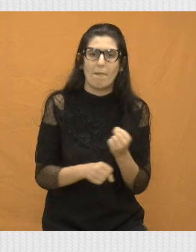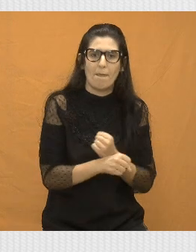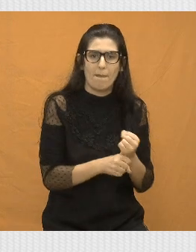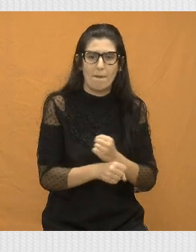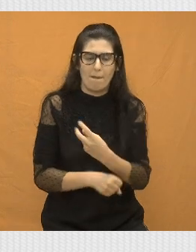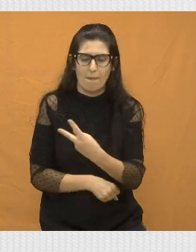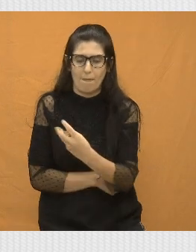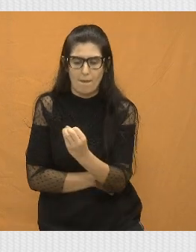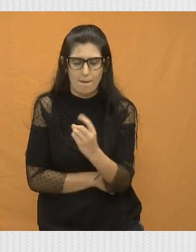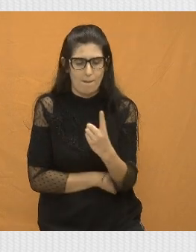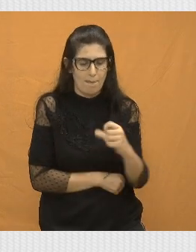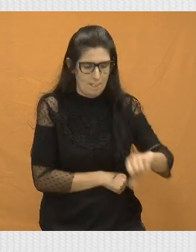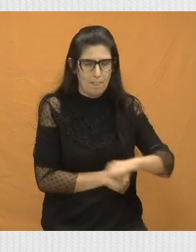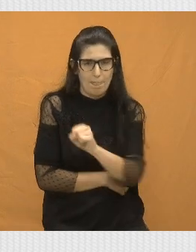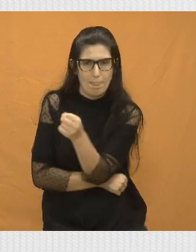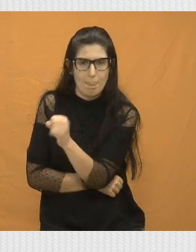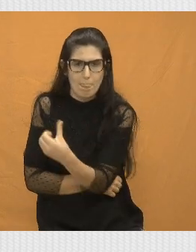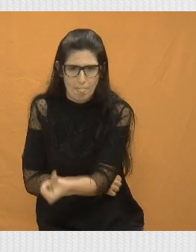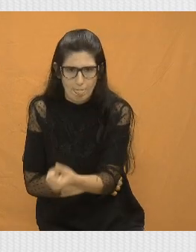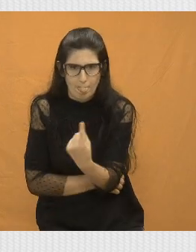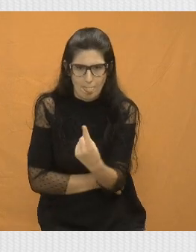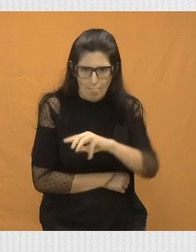2019,